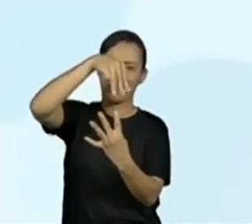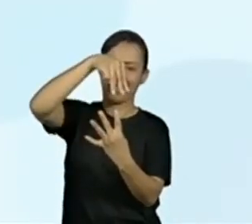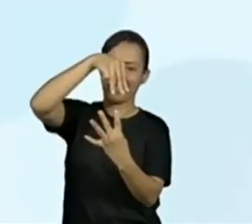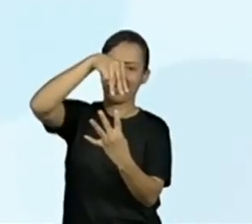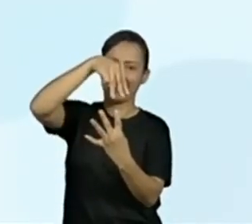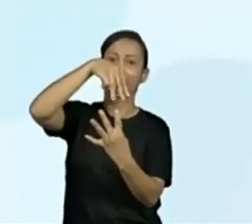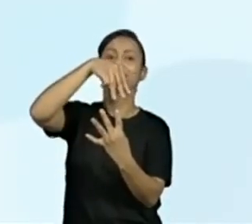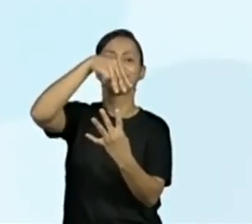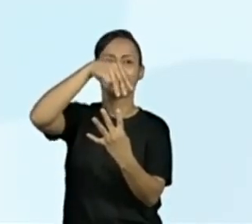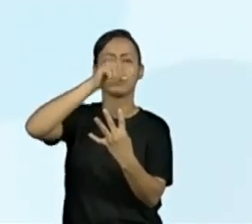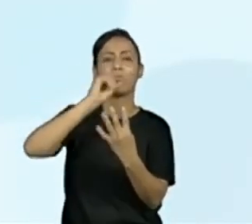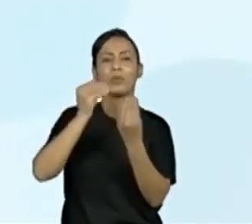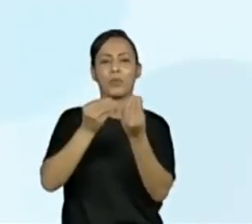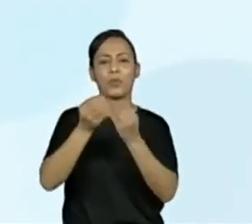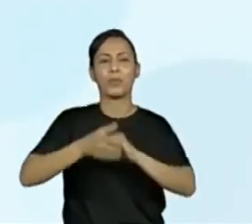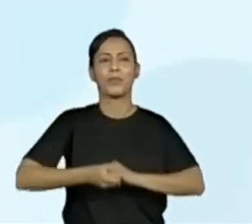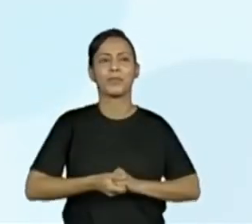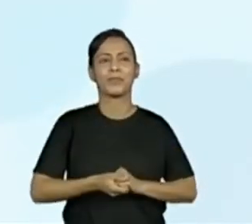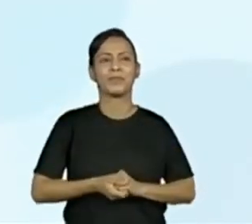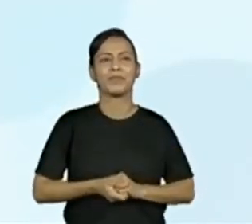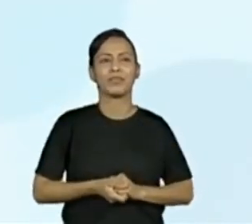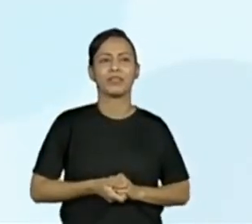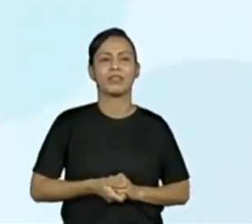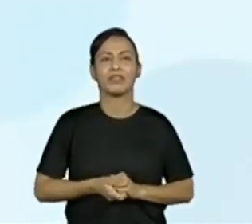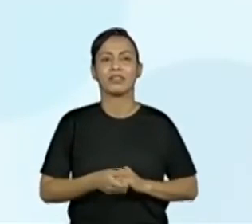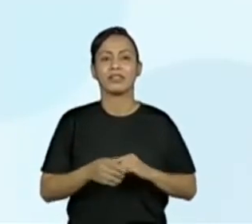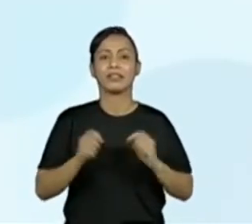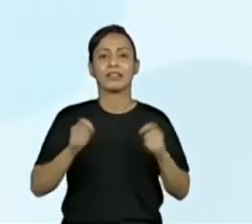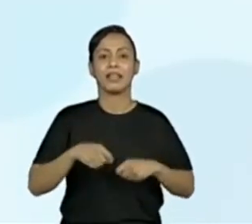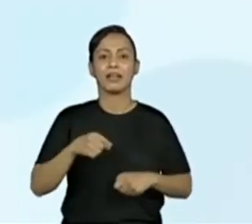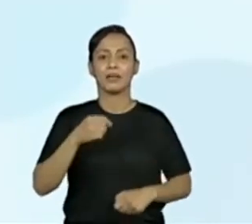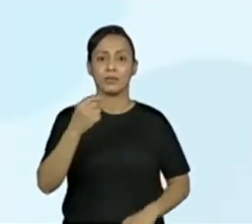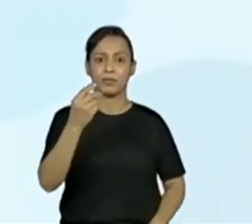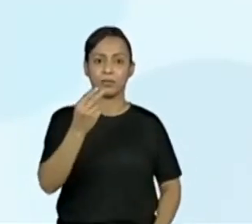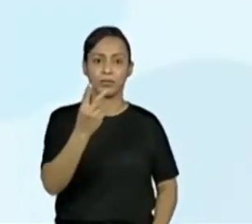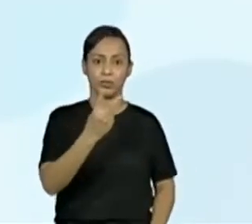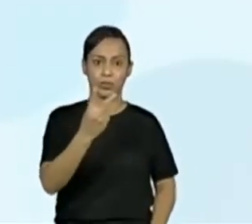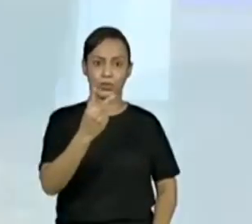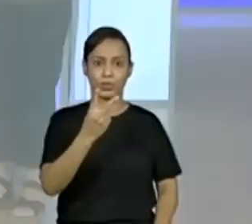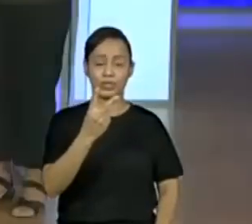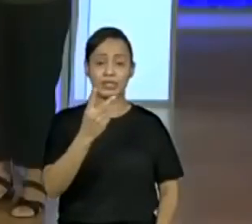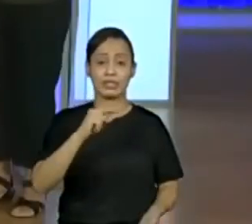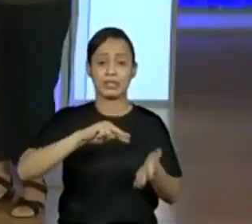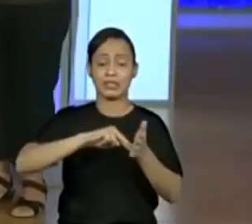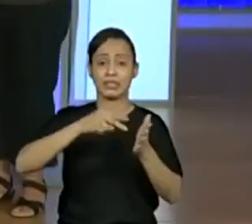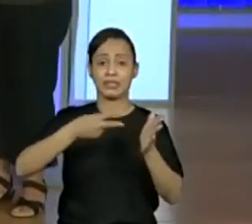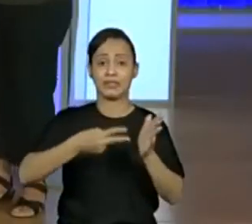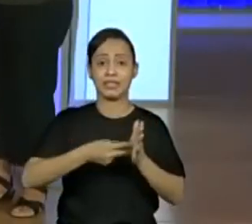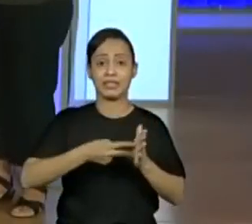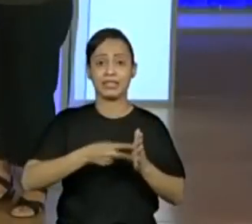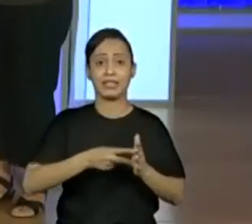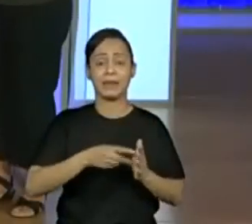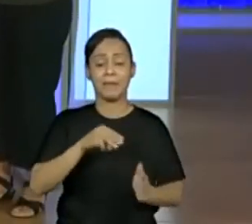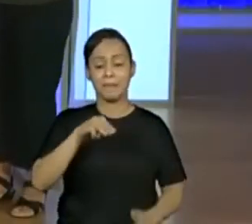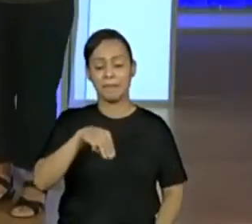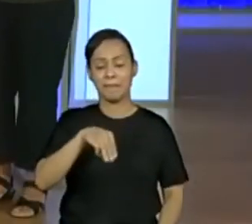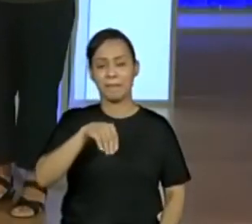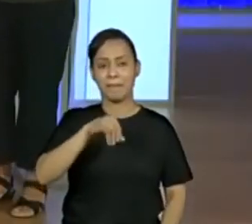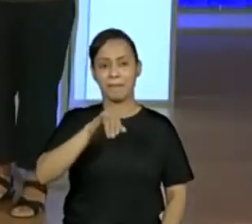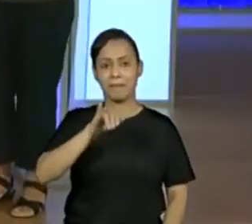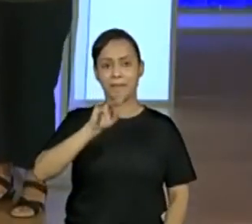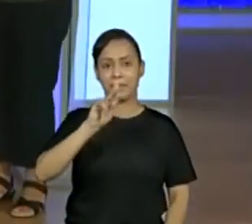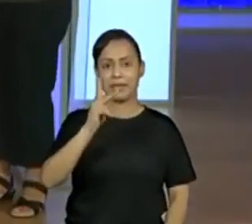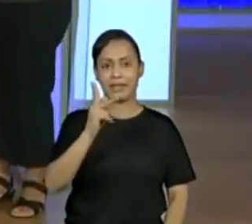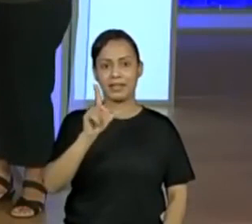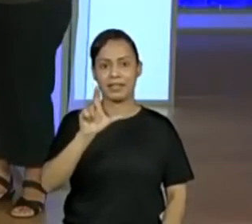nós representamos esse número 2? Vocês se lembram? Oh, a professora Patrícia colocou lá que os alunos já sabem que